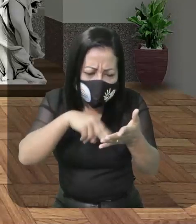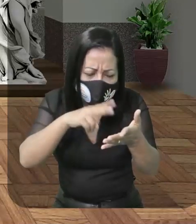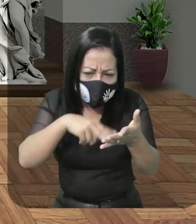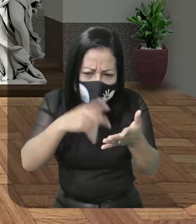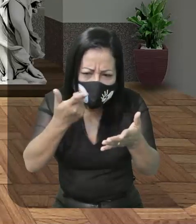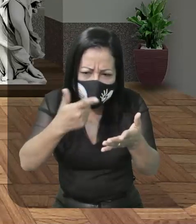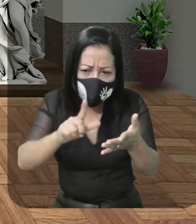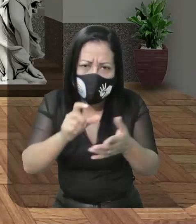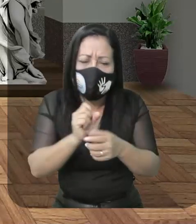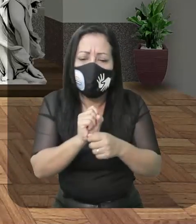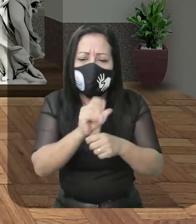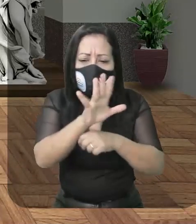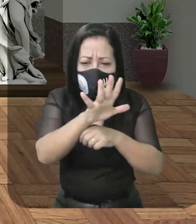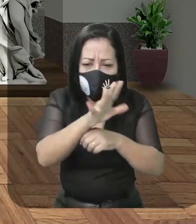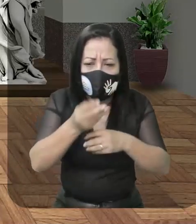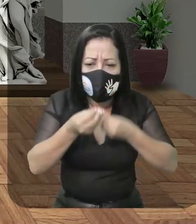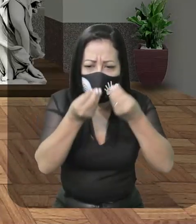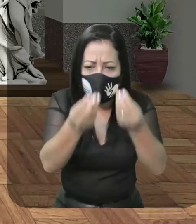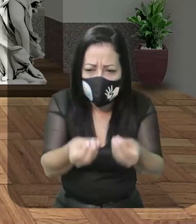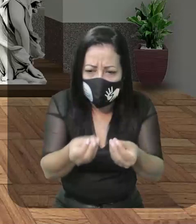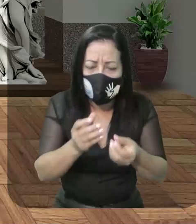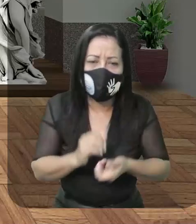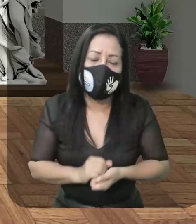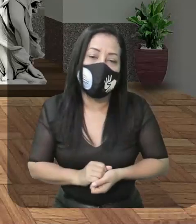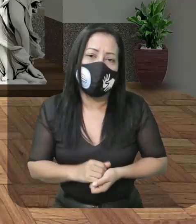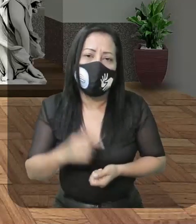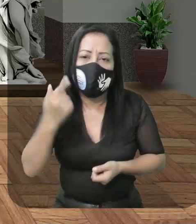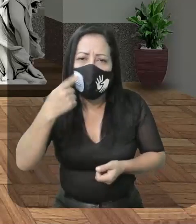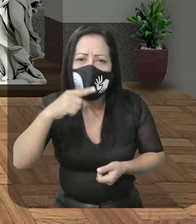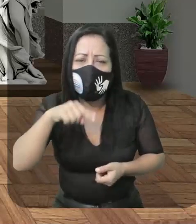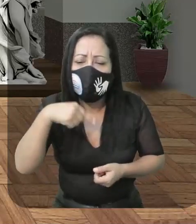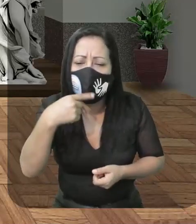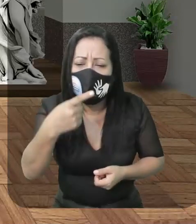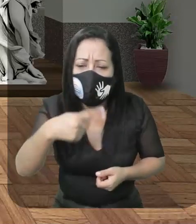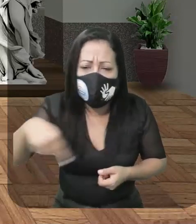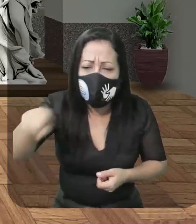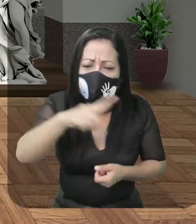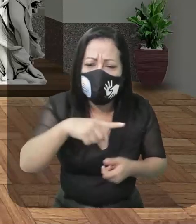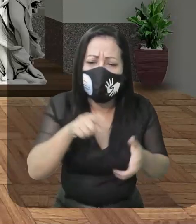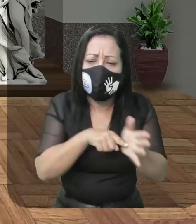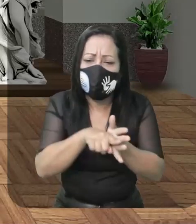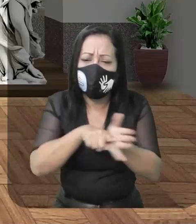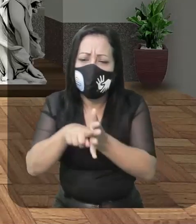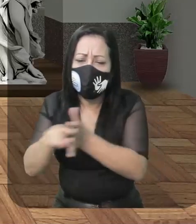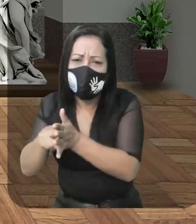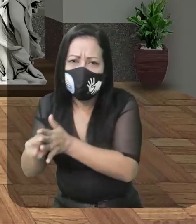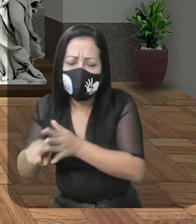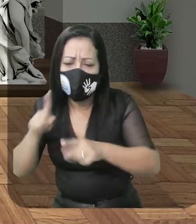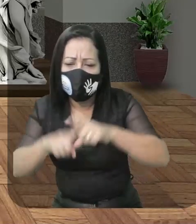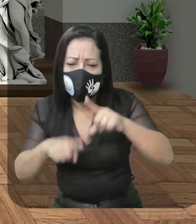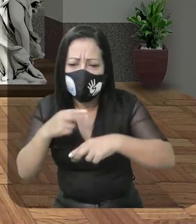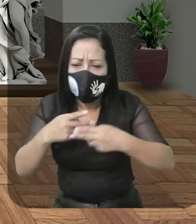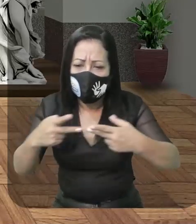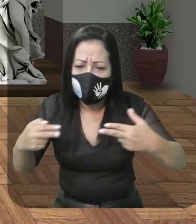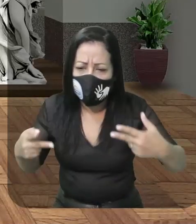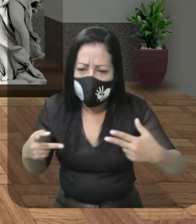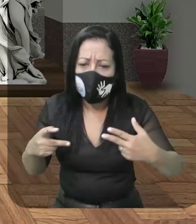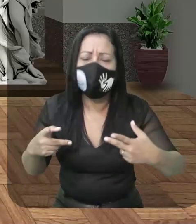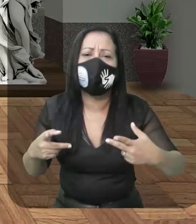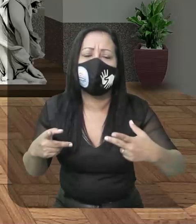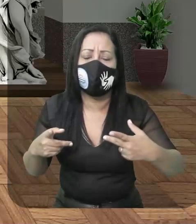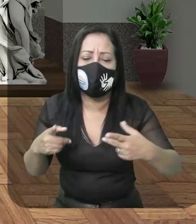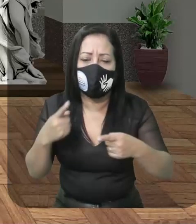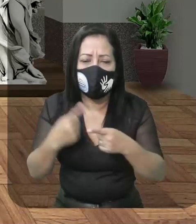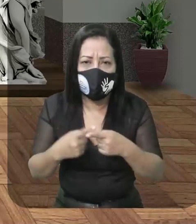nós passamos para vocês. Vocês pesquisaram no material didático que vocês têm aí. E